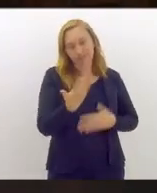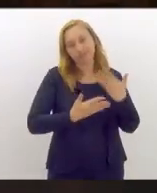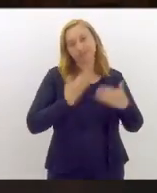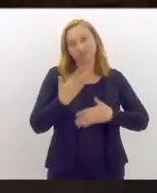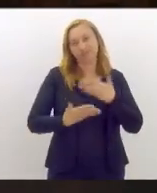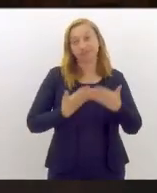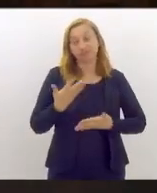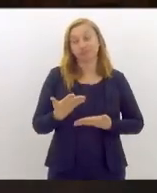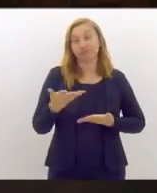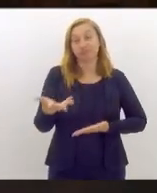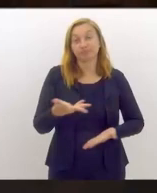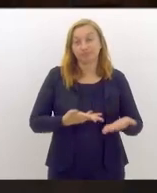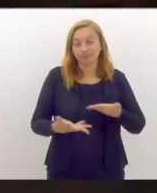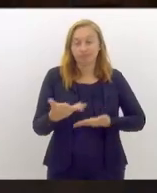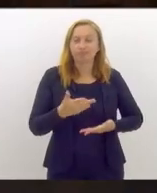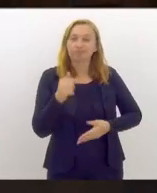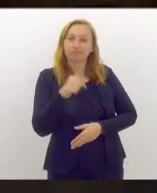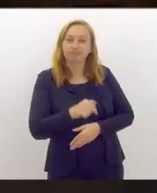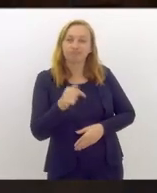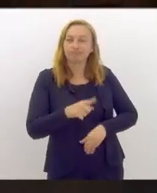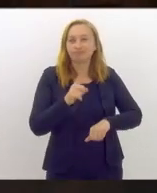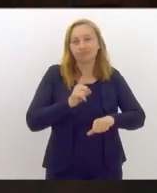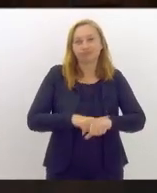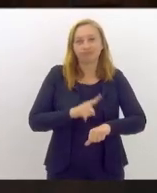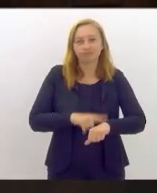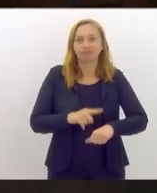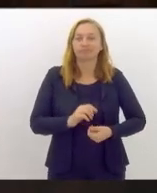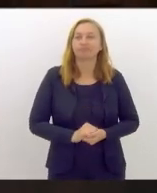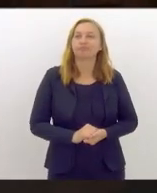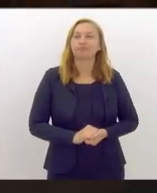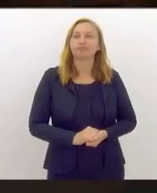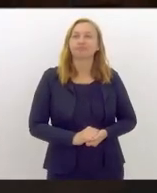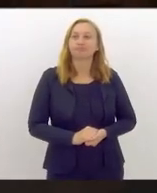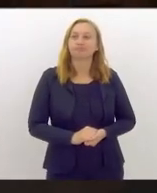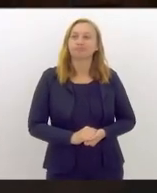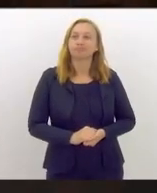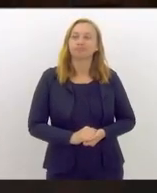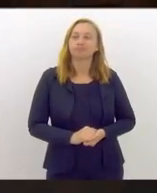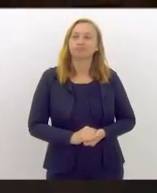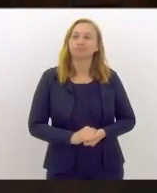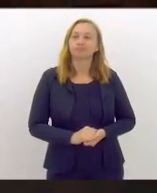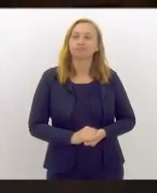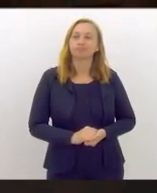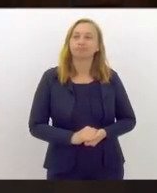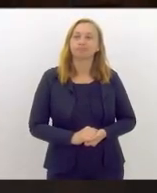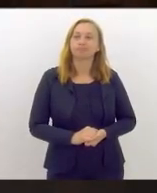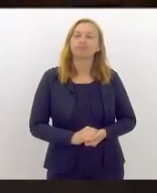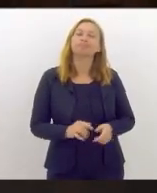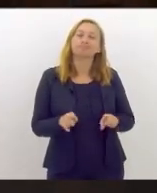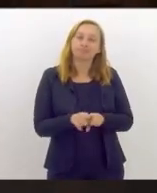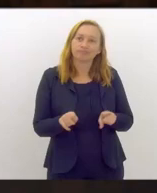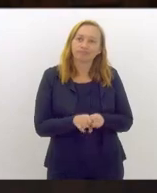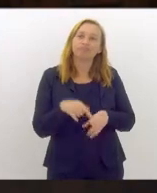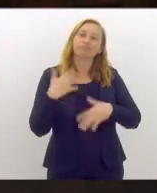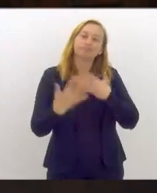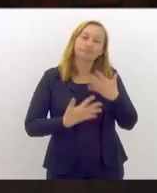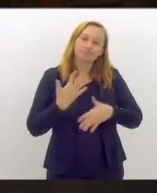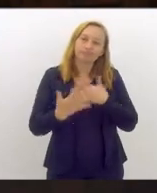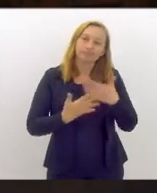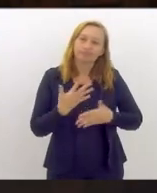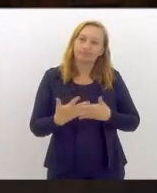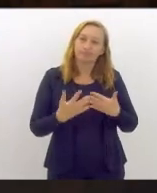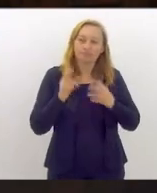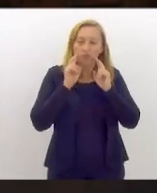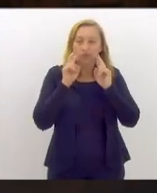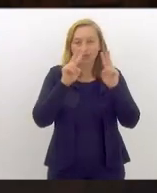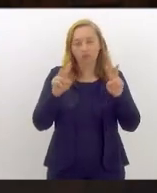alegria poder compartilhar aqui esse momento eh e e é também uma enorme alegria do